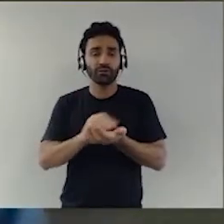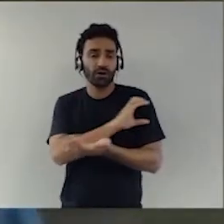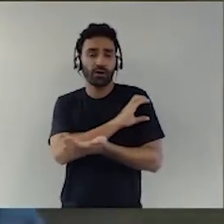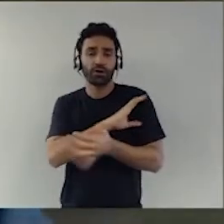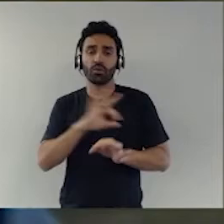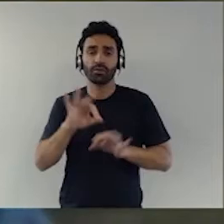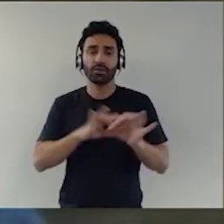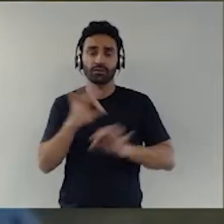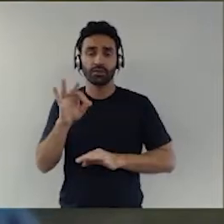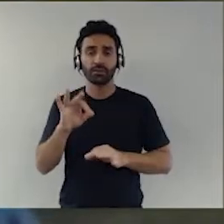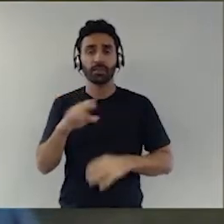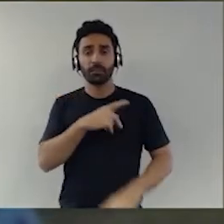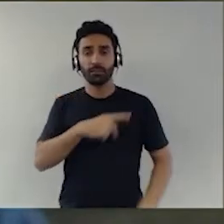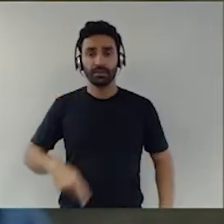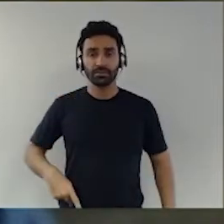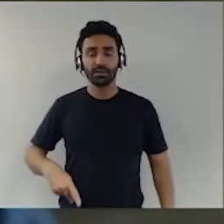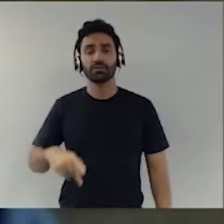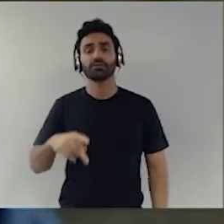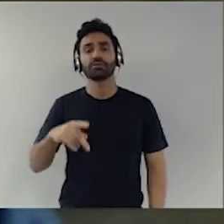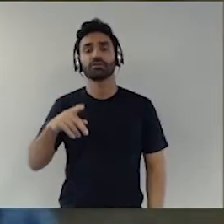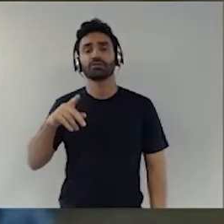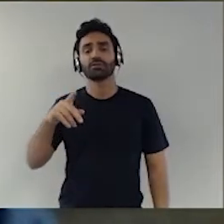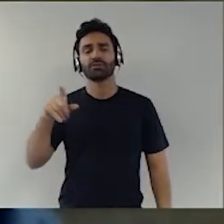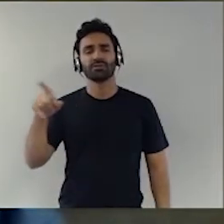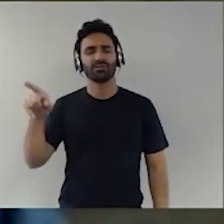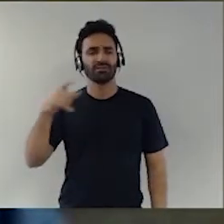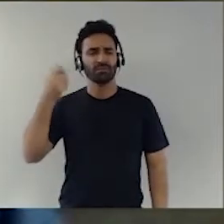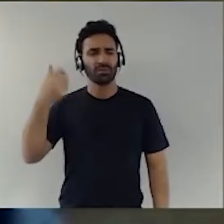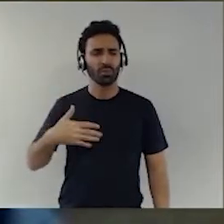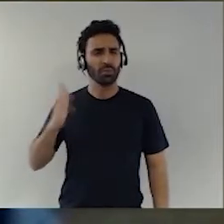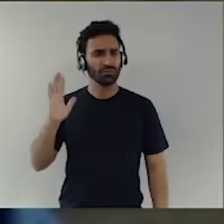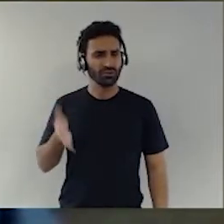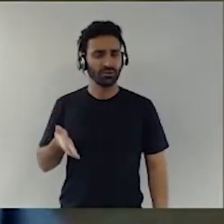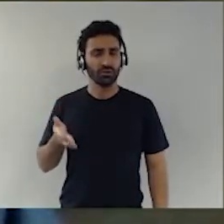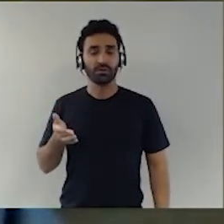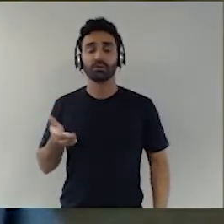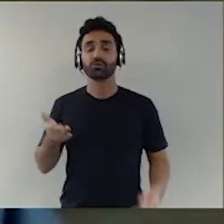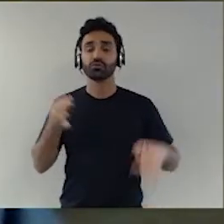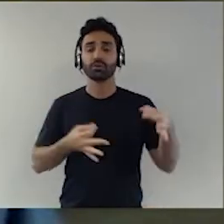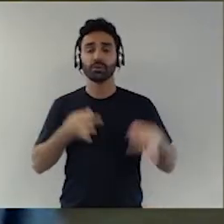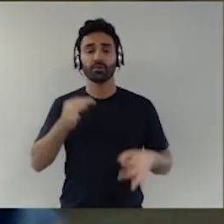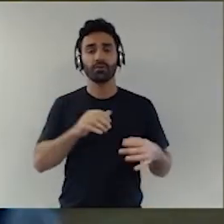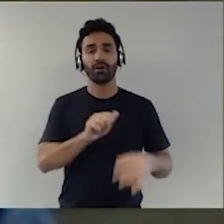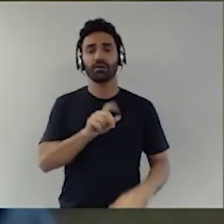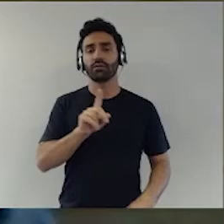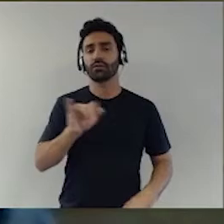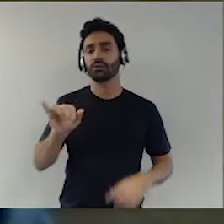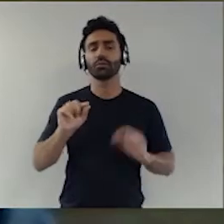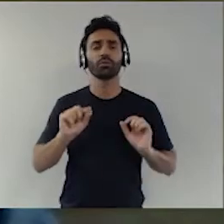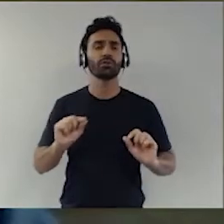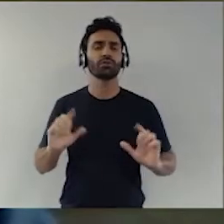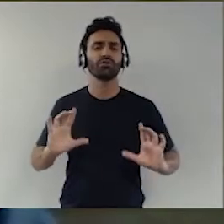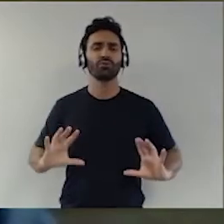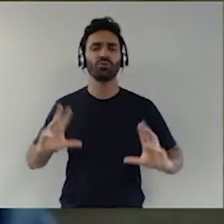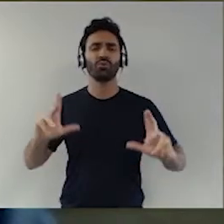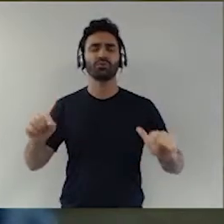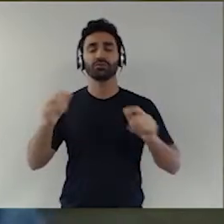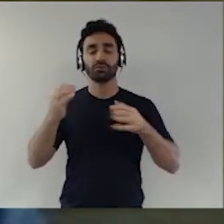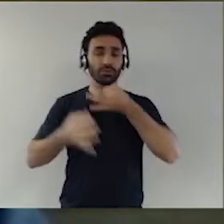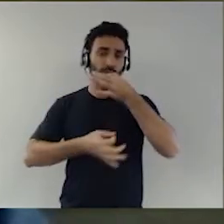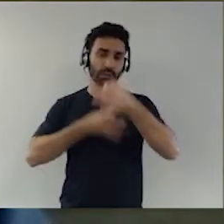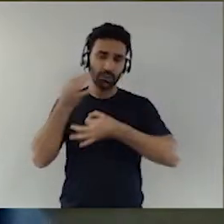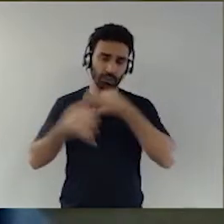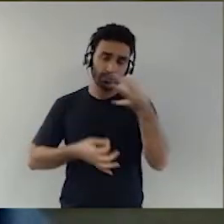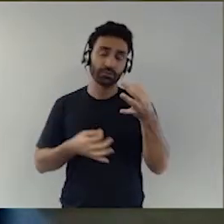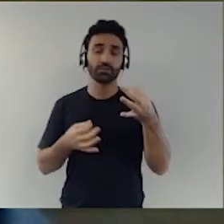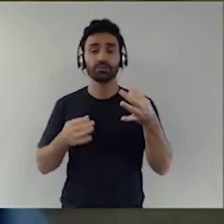Né? O nosso presidente Chaimo mencionou o julgamento da ADI, em que todas as